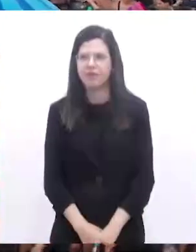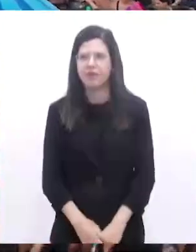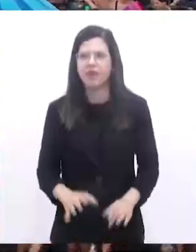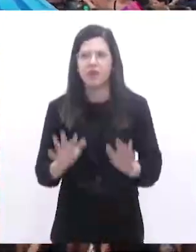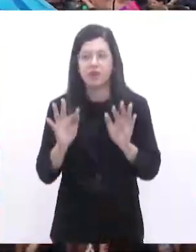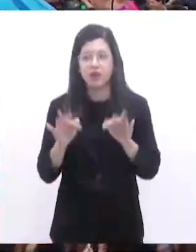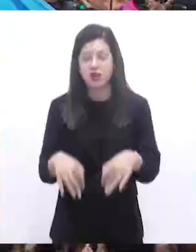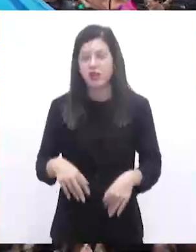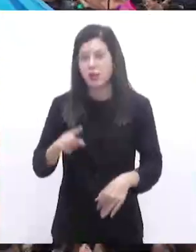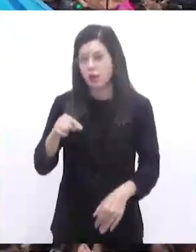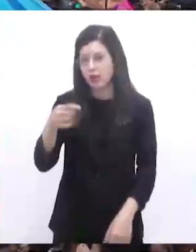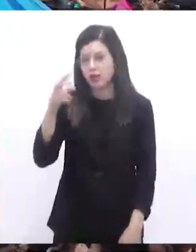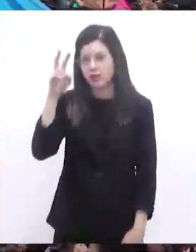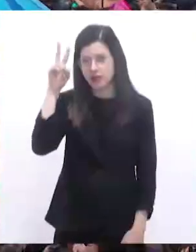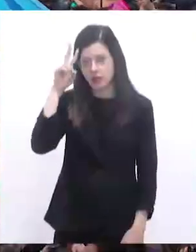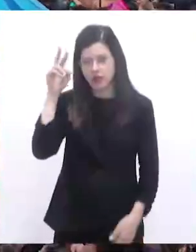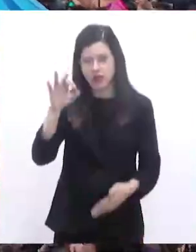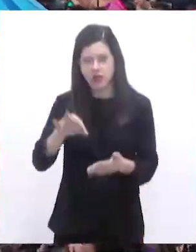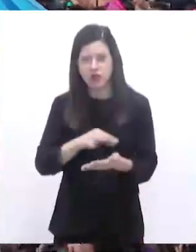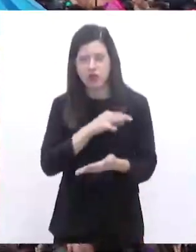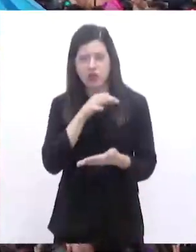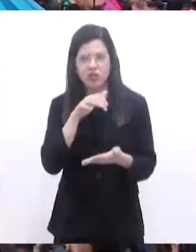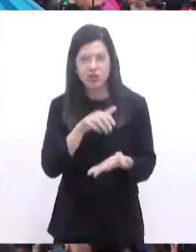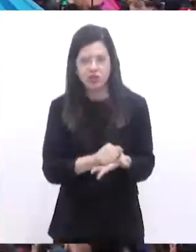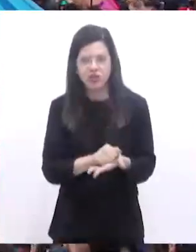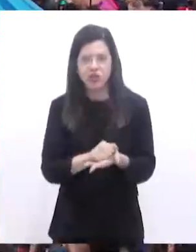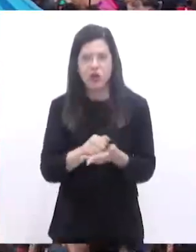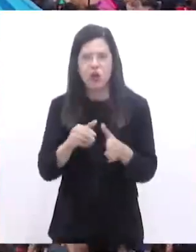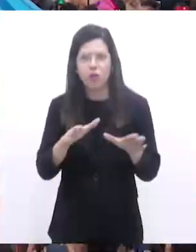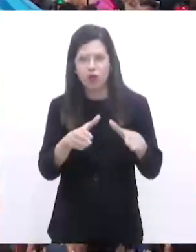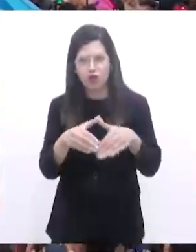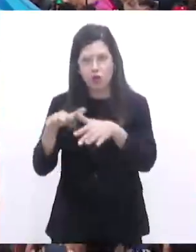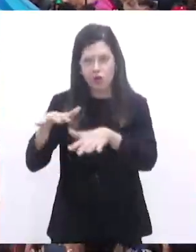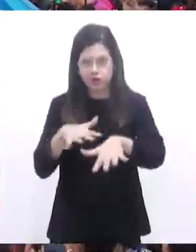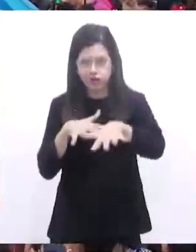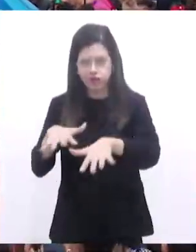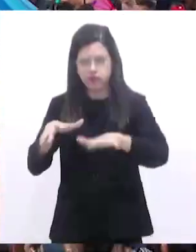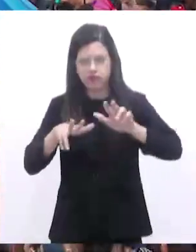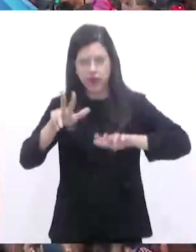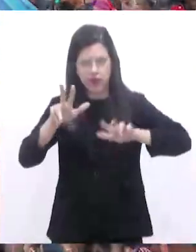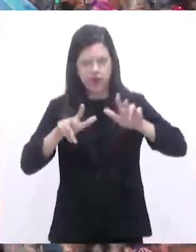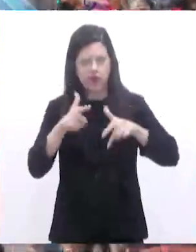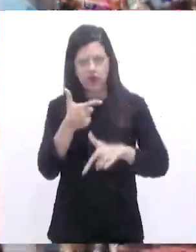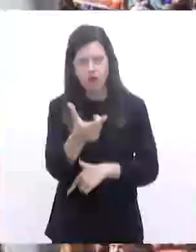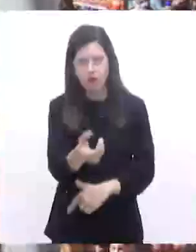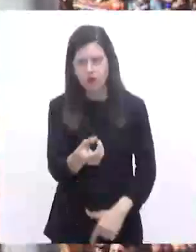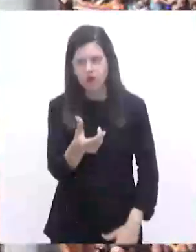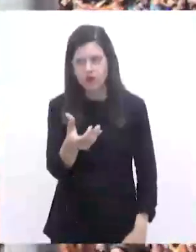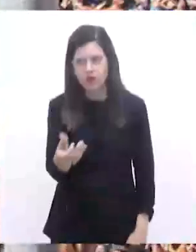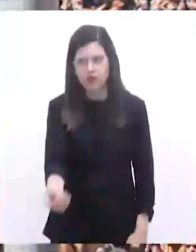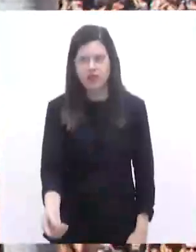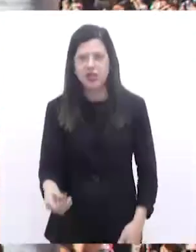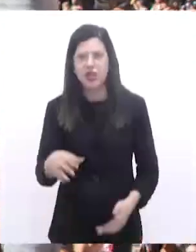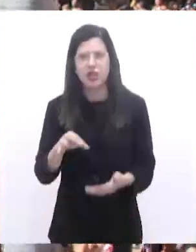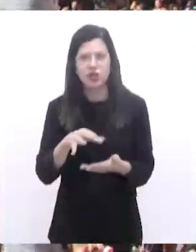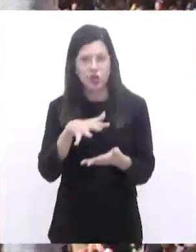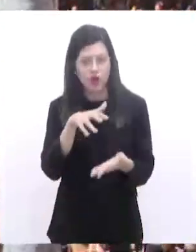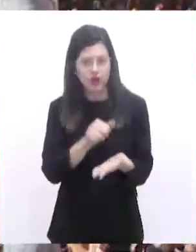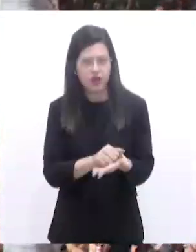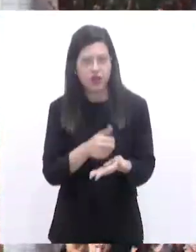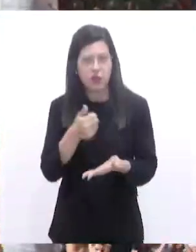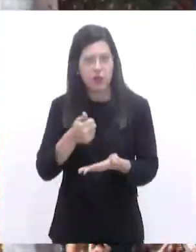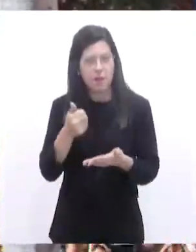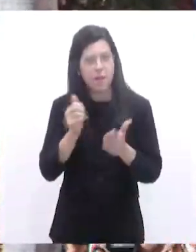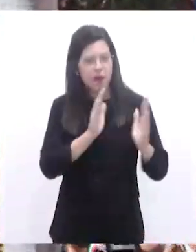Terminam na próxima segunda-feira as inscrições para os blocos de rua para o Carnaval 2026. O registro é a primeira etapa oficial para